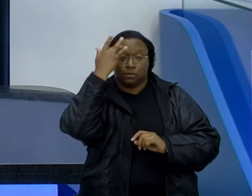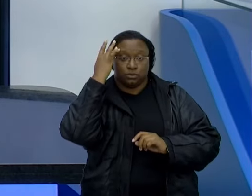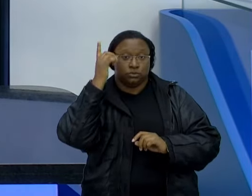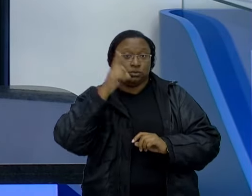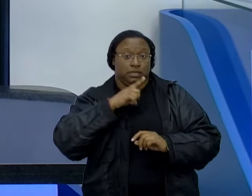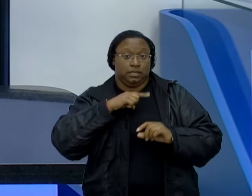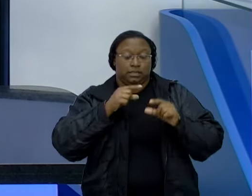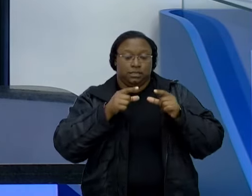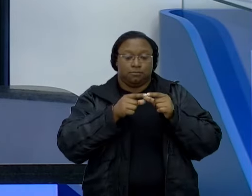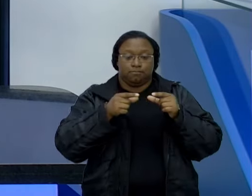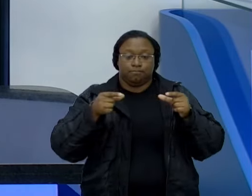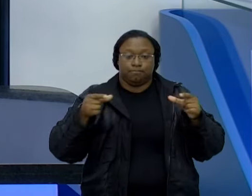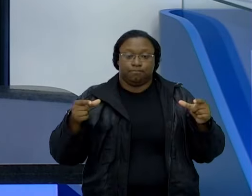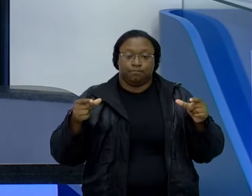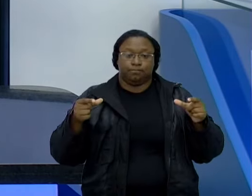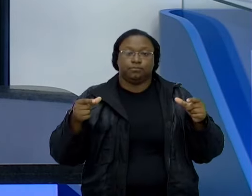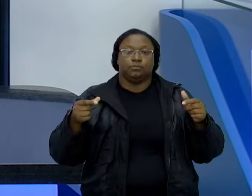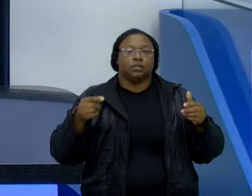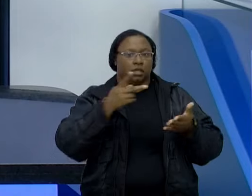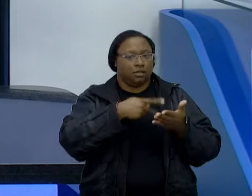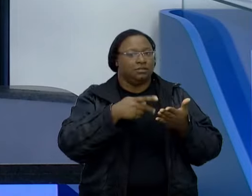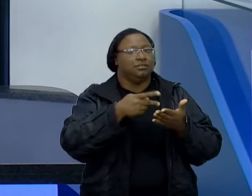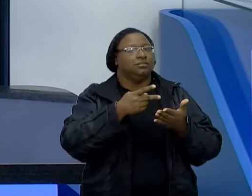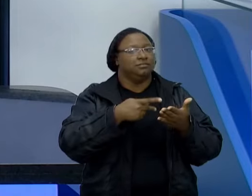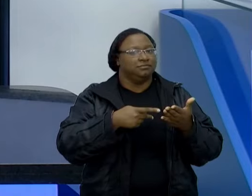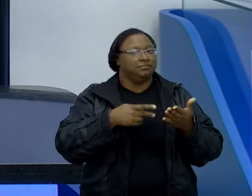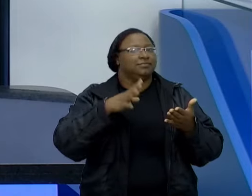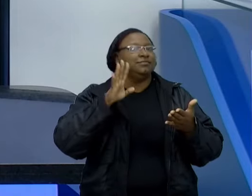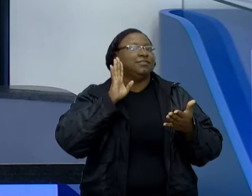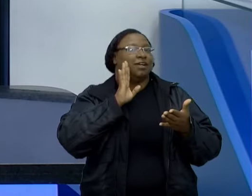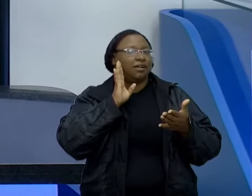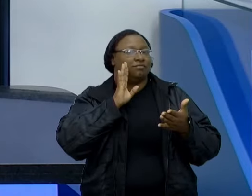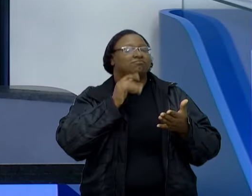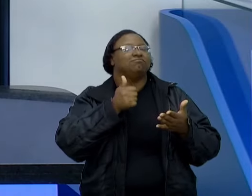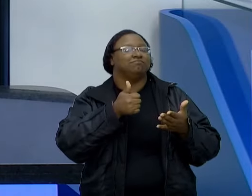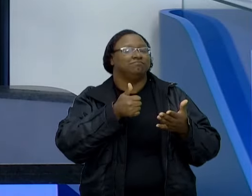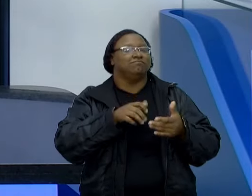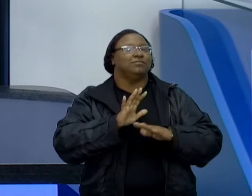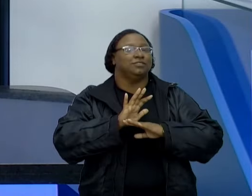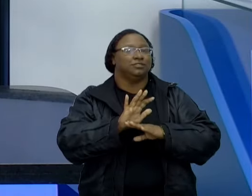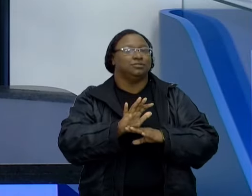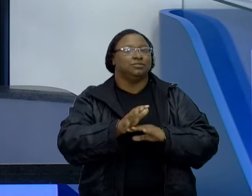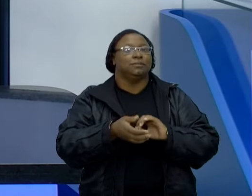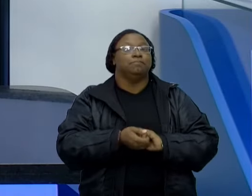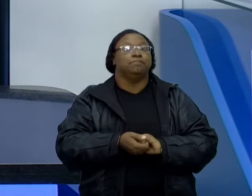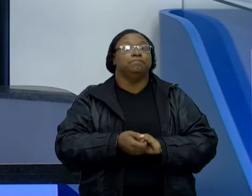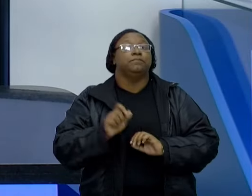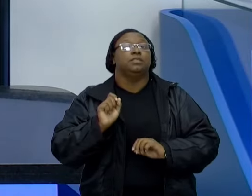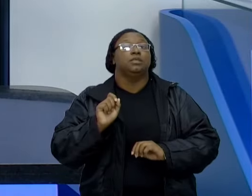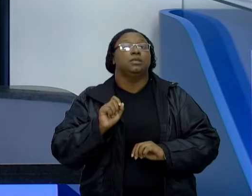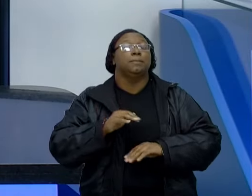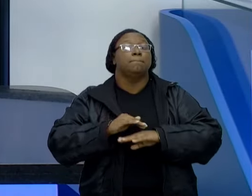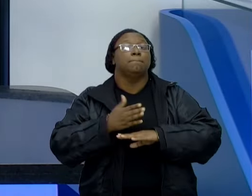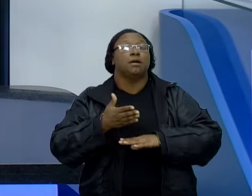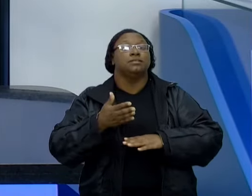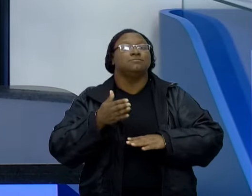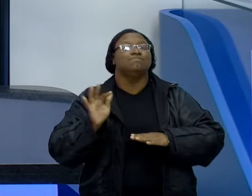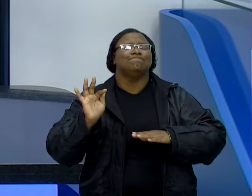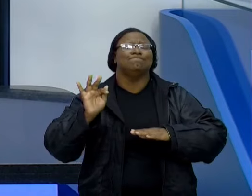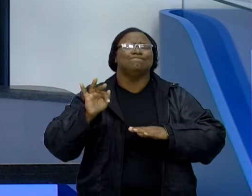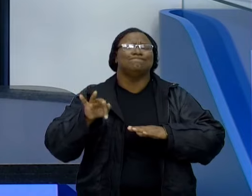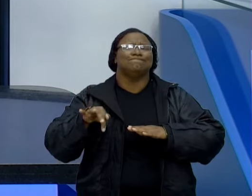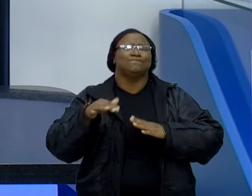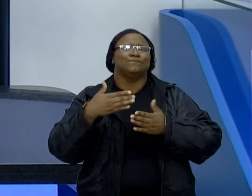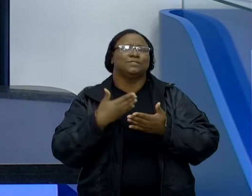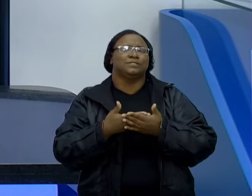de desenhar vai ajudar bastante, hein? E o que mais? A gente está encerrando a aula. Termine aí a sua conta do